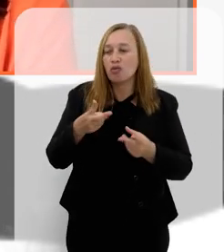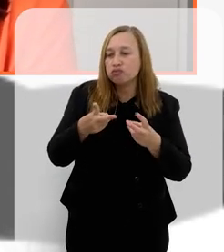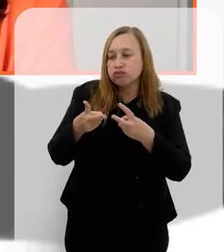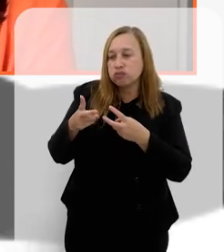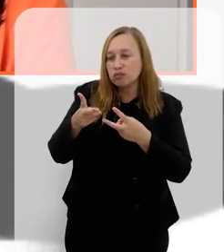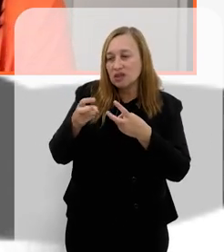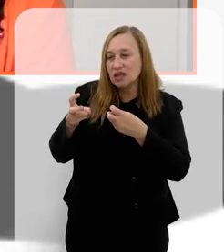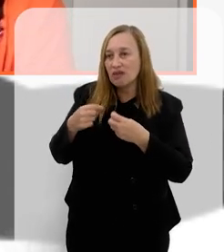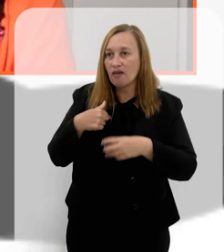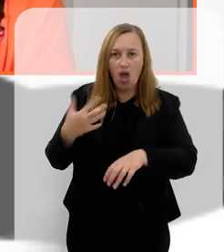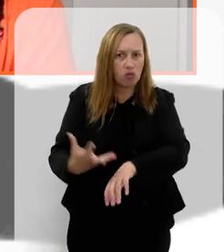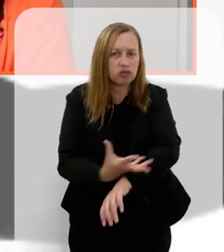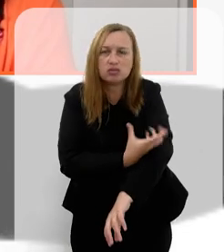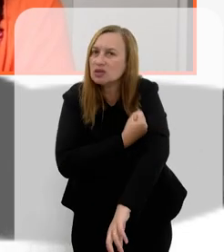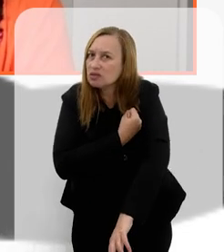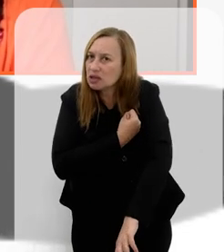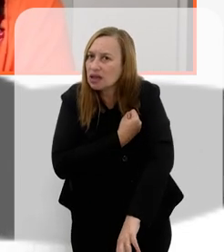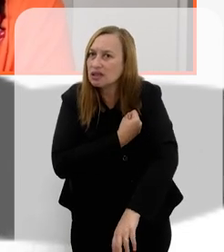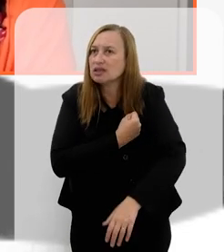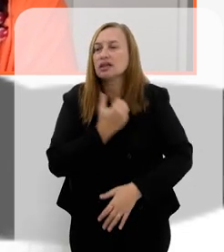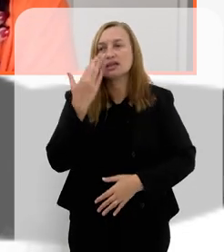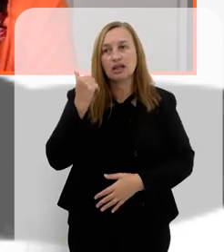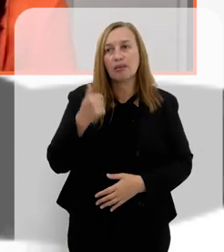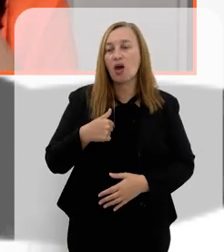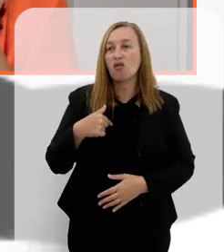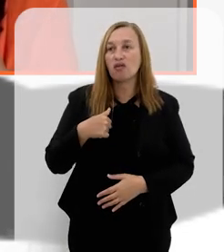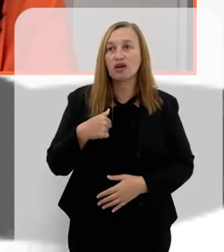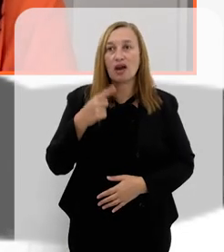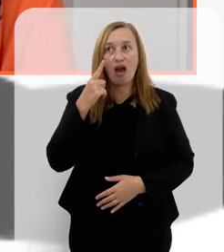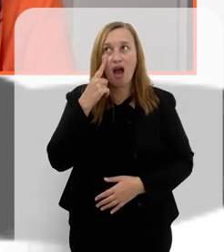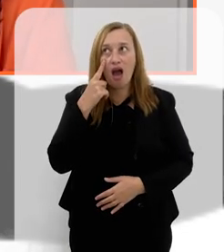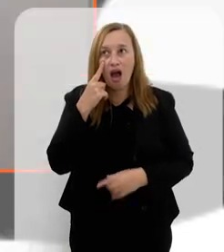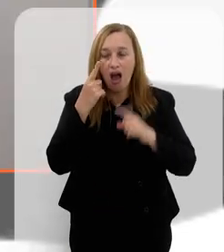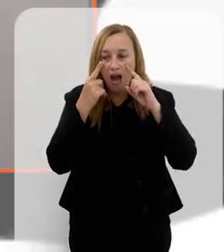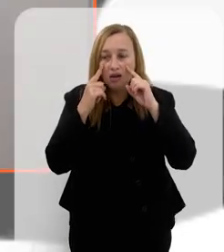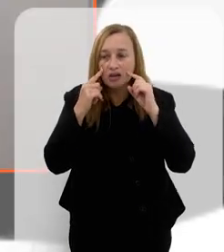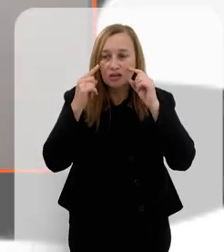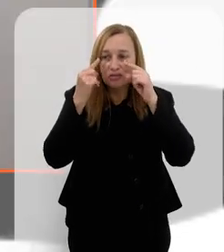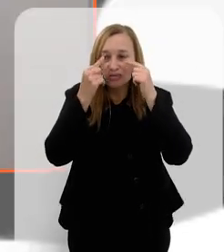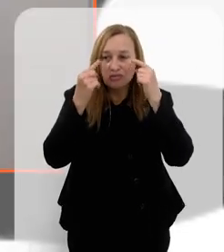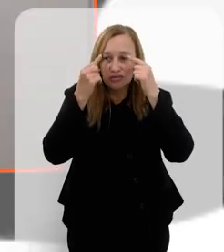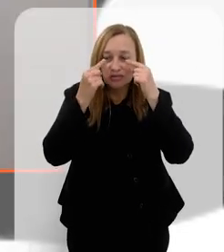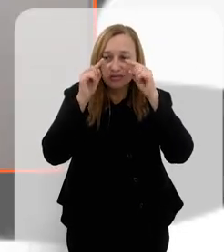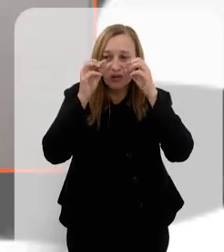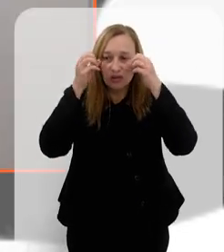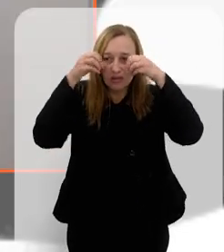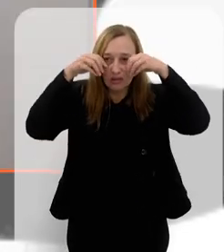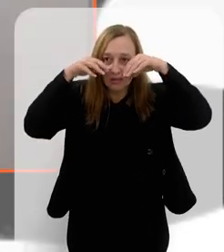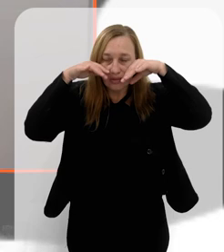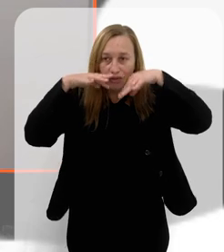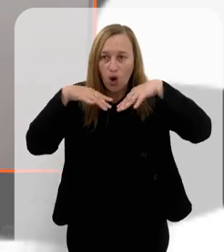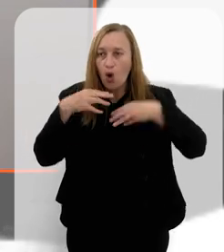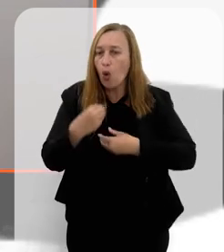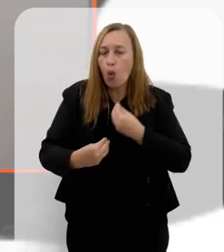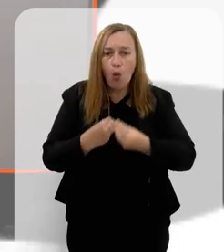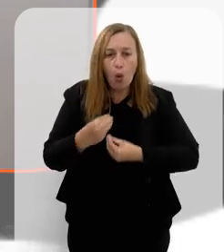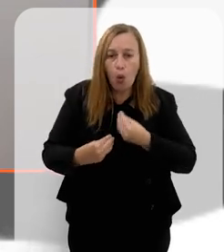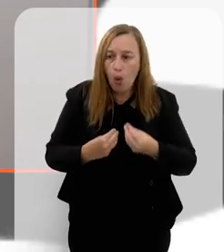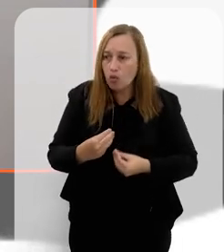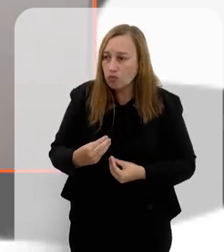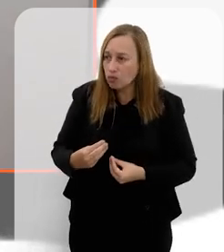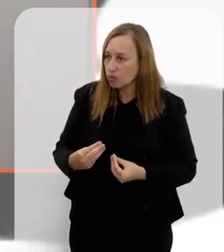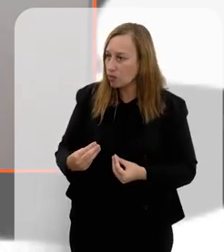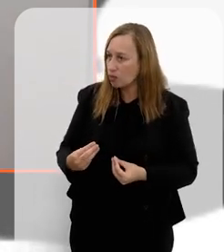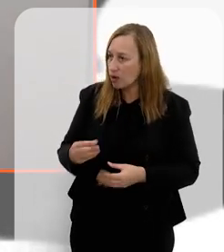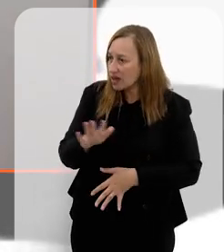Então eu assistia, eu me emocionava, sabe? Ficava com o olho, falava assim, gente, como é que sai uma pérola